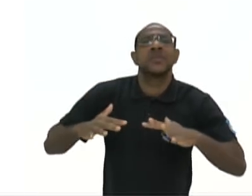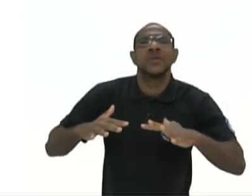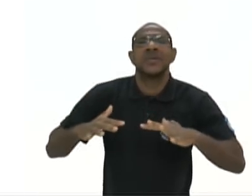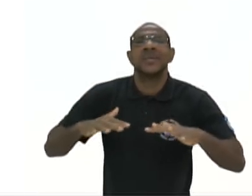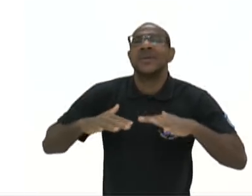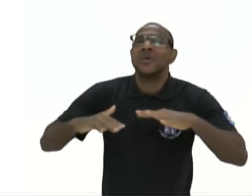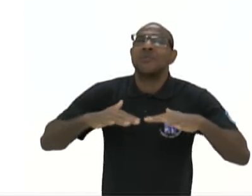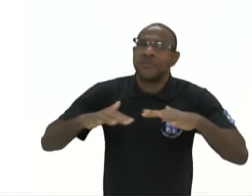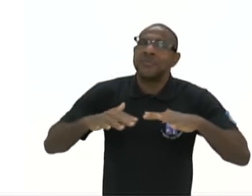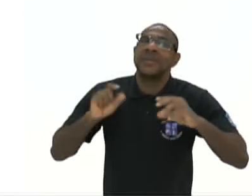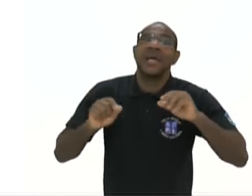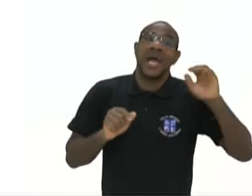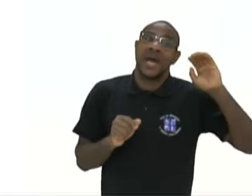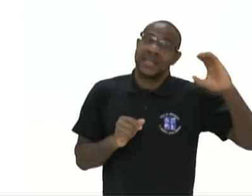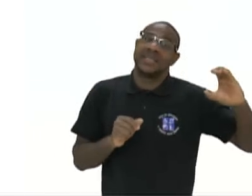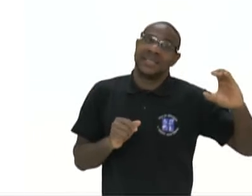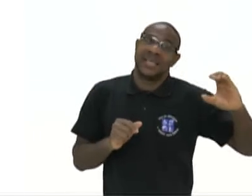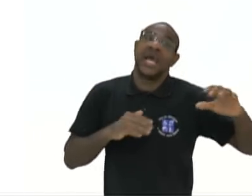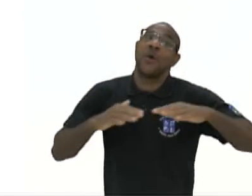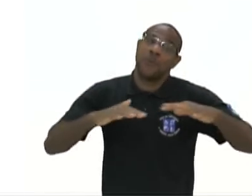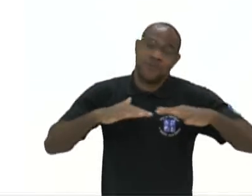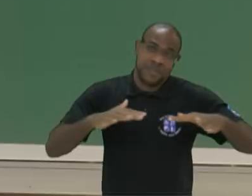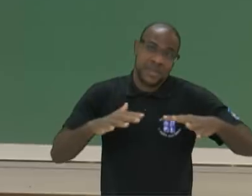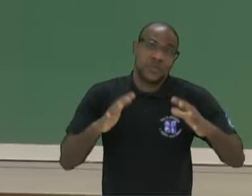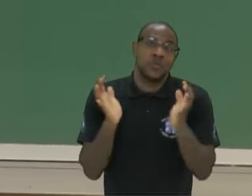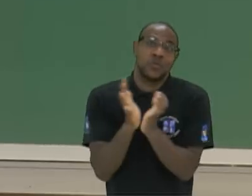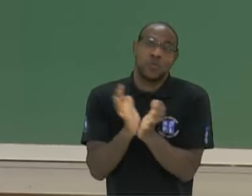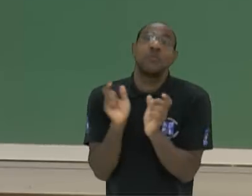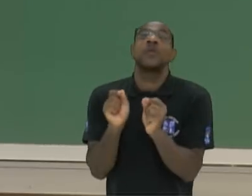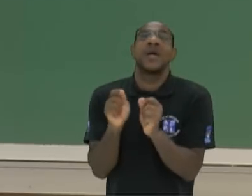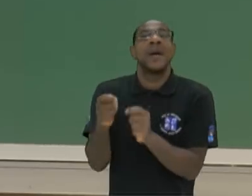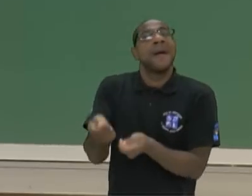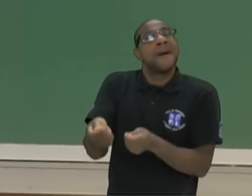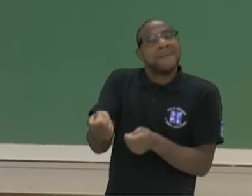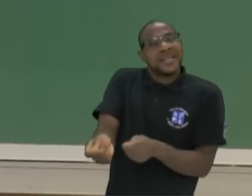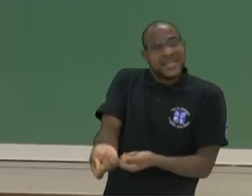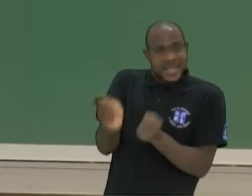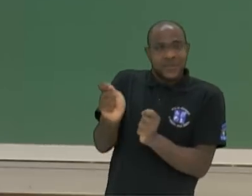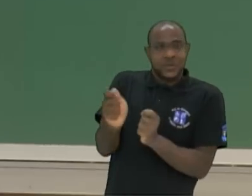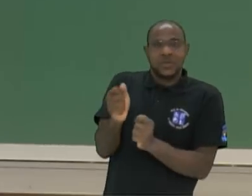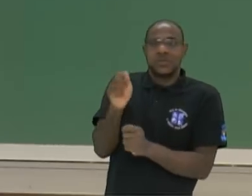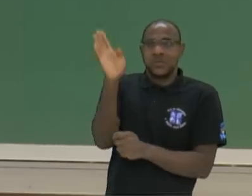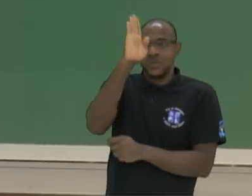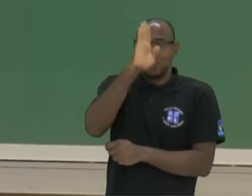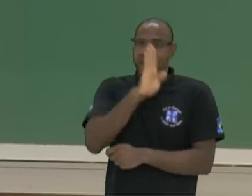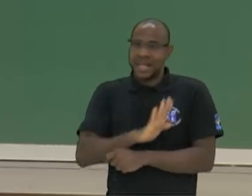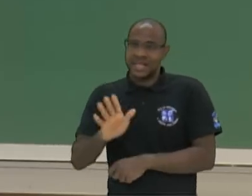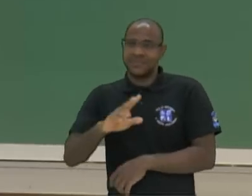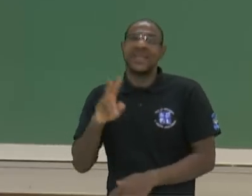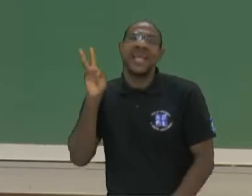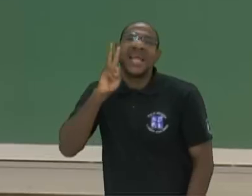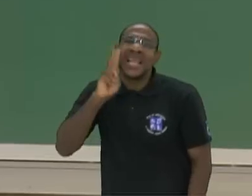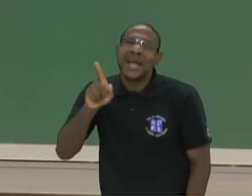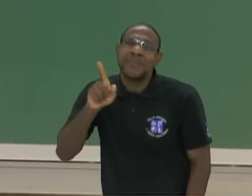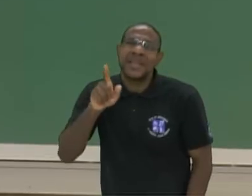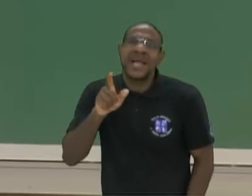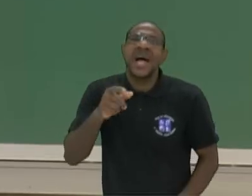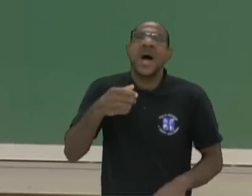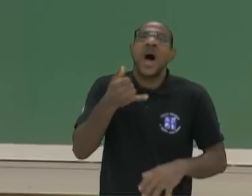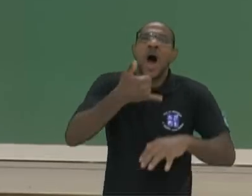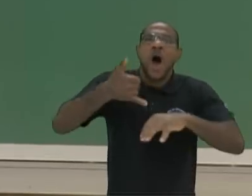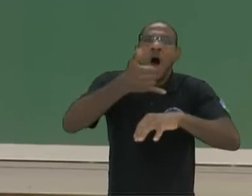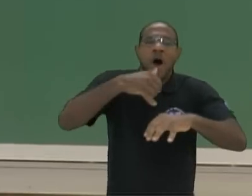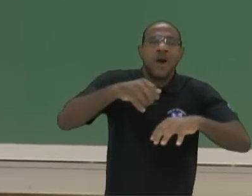e pescadoras artesanais do Brasil. Então, esse acontecimento você se lembra bem, que foi o derramamento de óleo, né, que aconteceu no Brasil